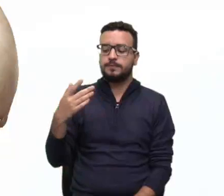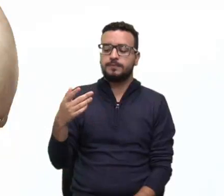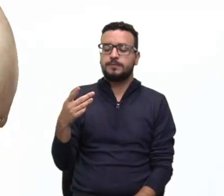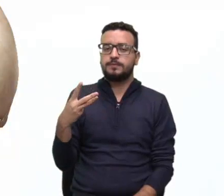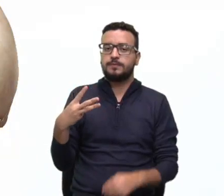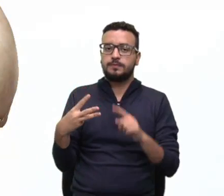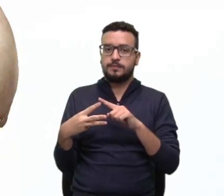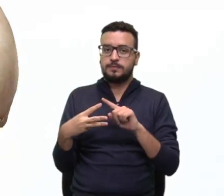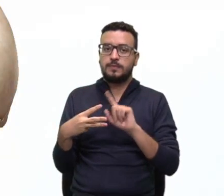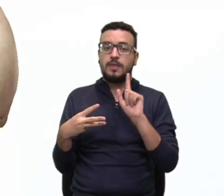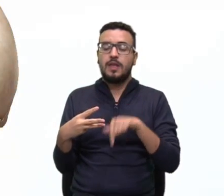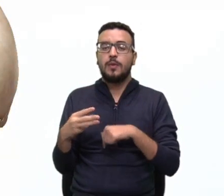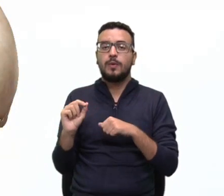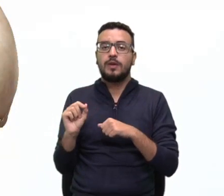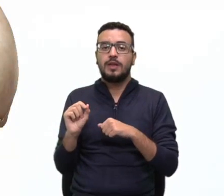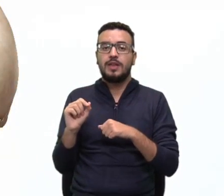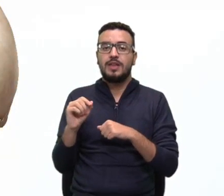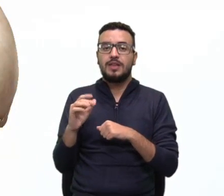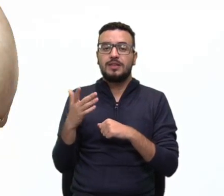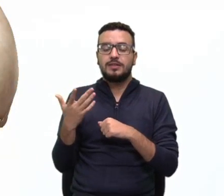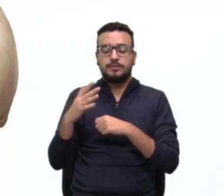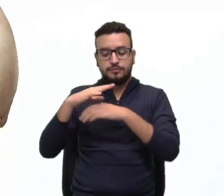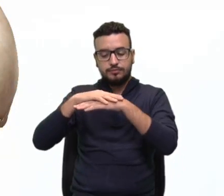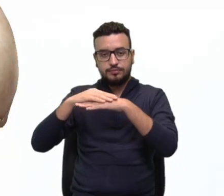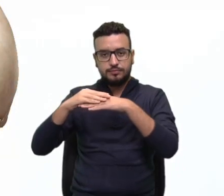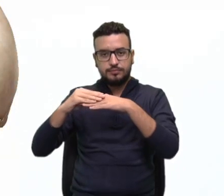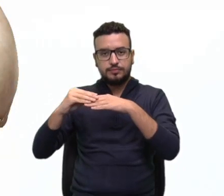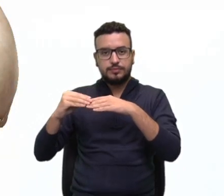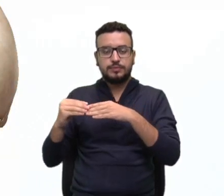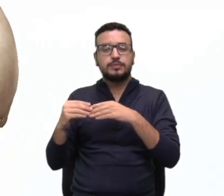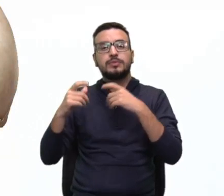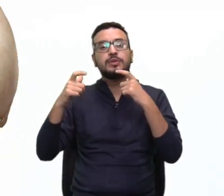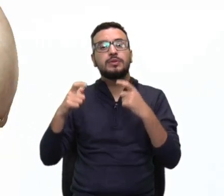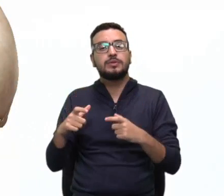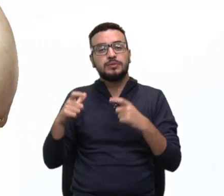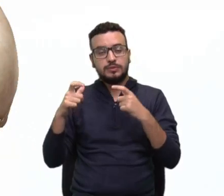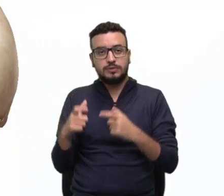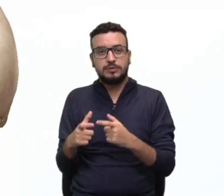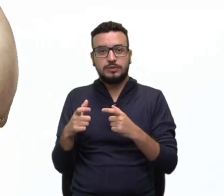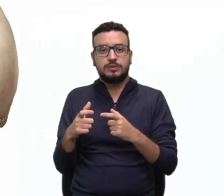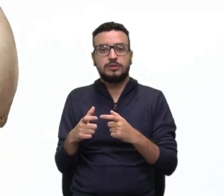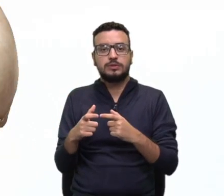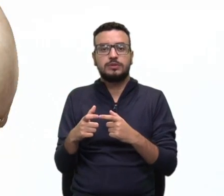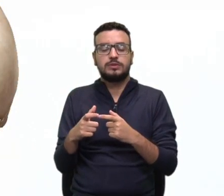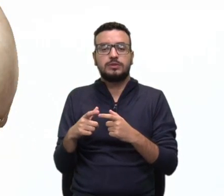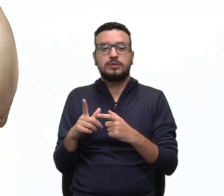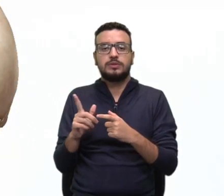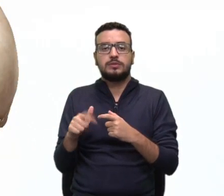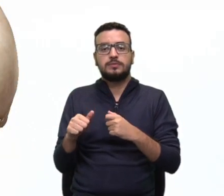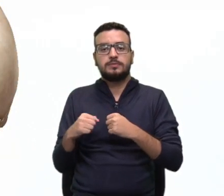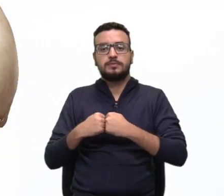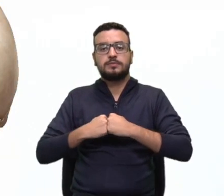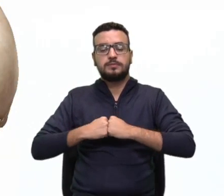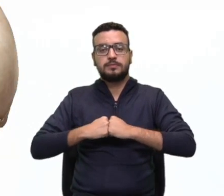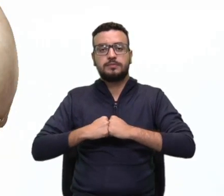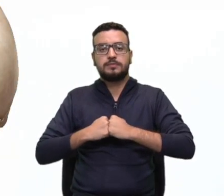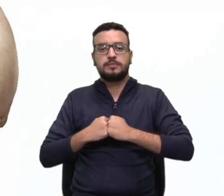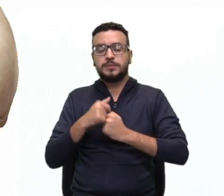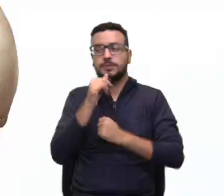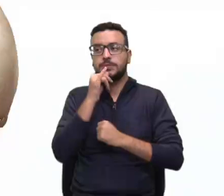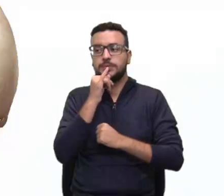que é o tecido fibroso encontrado entre as extremidades distais dos ossos longos. Por